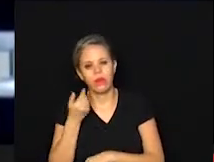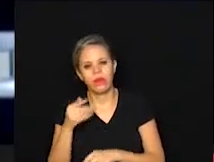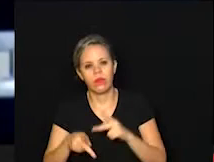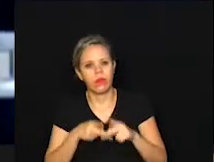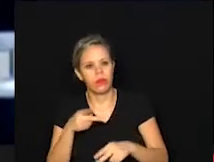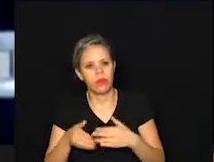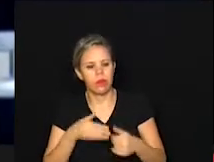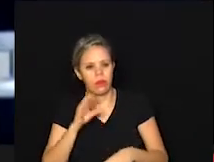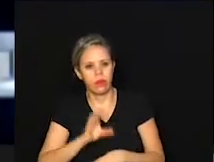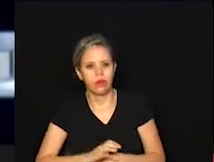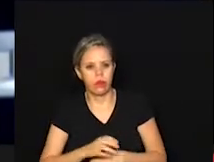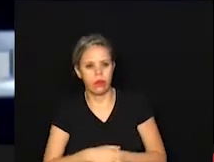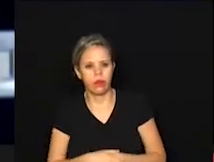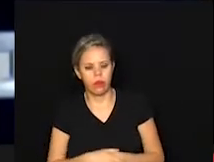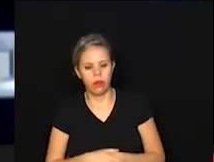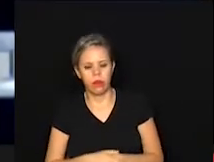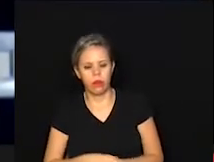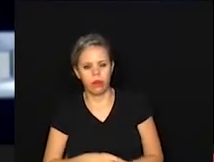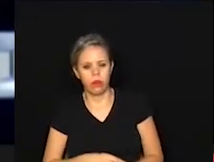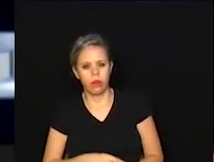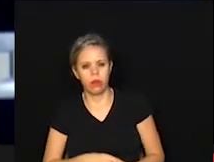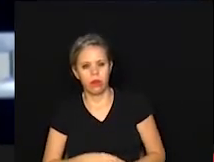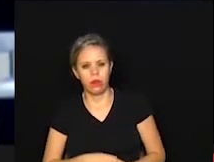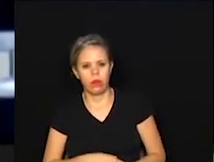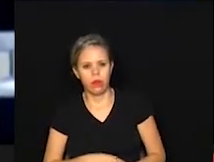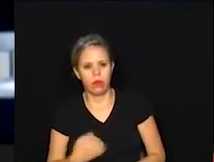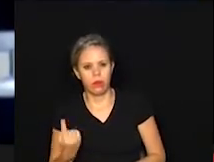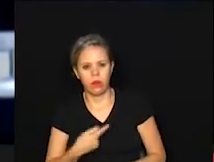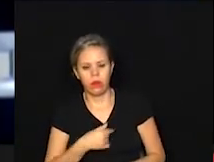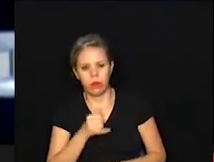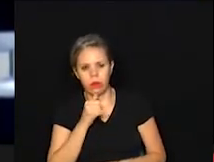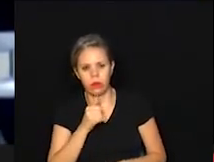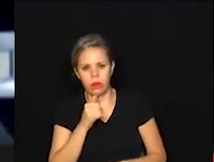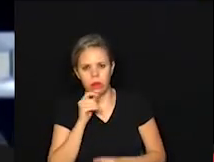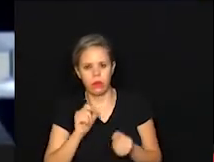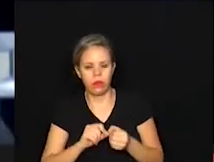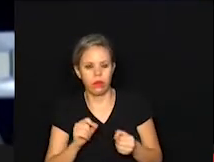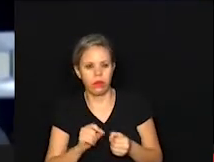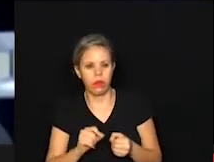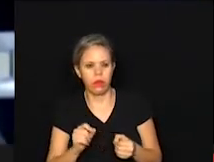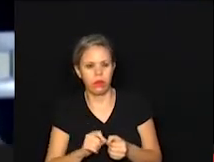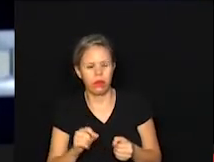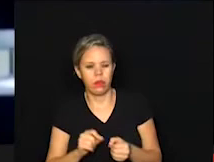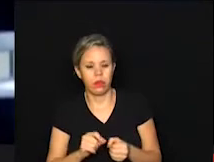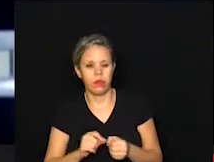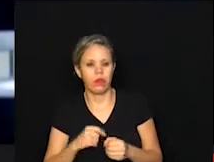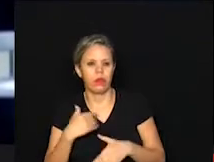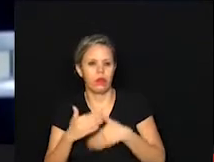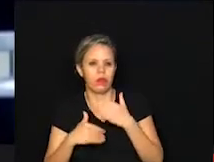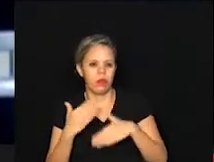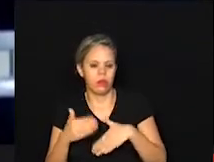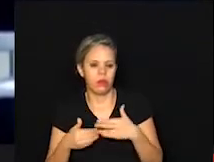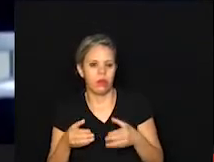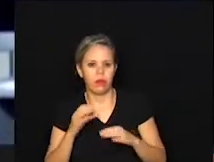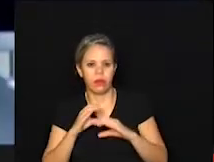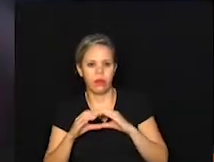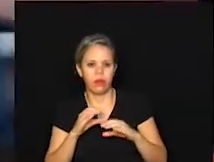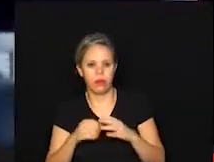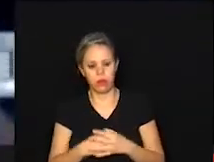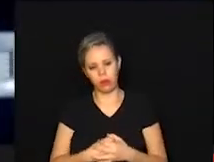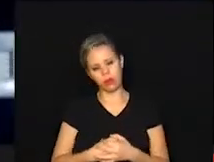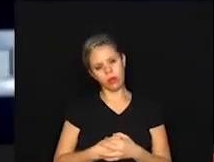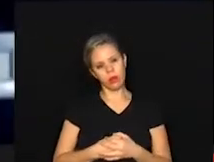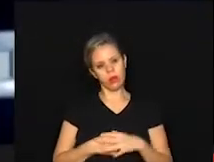cidadão ou cidadã. Então, nós fazemos esse envolvimento da comunicação.